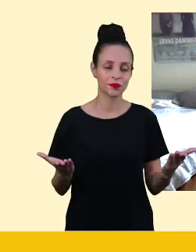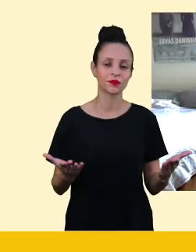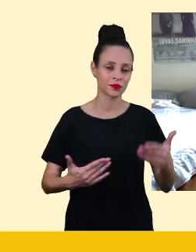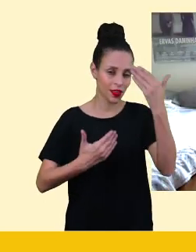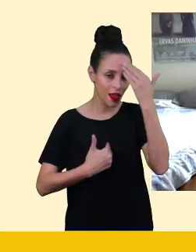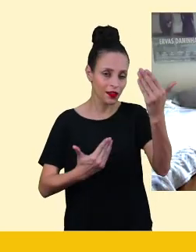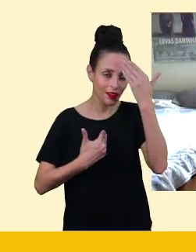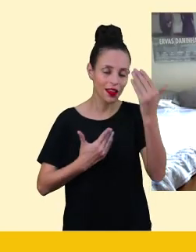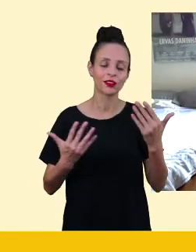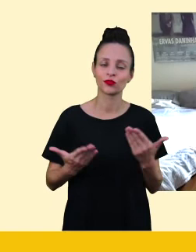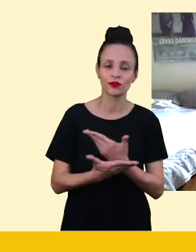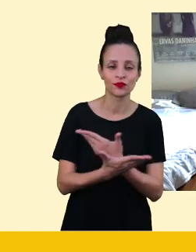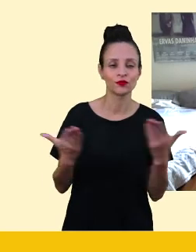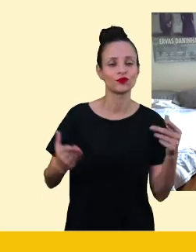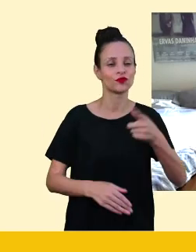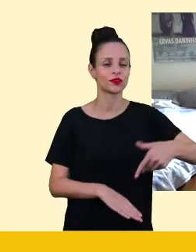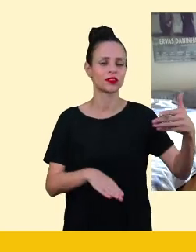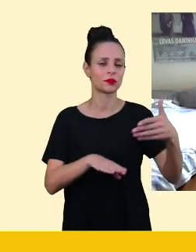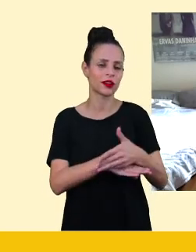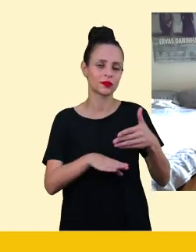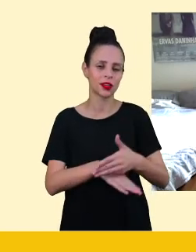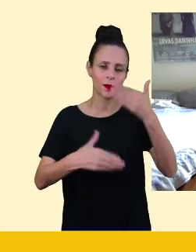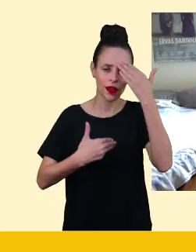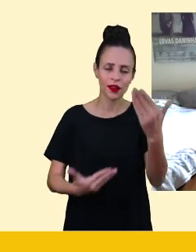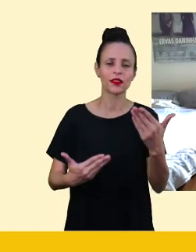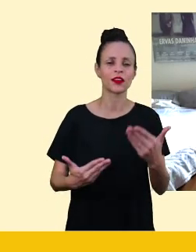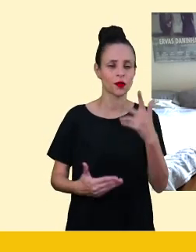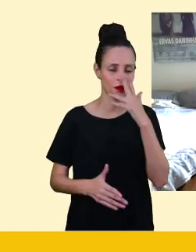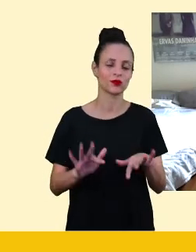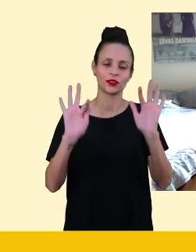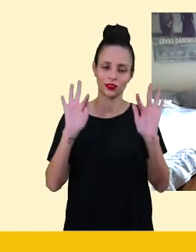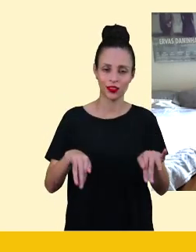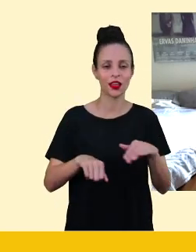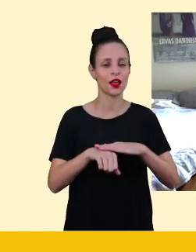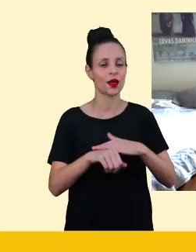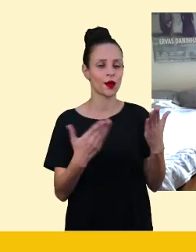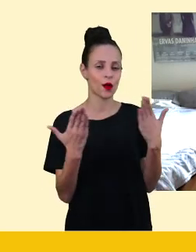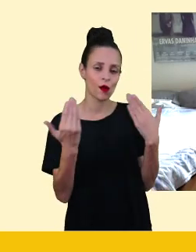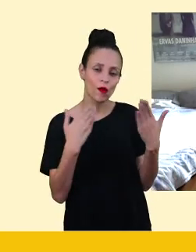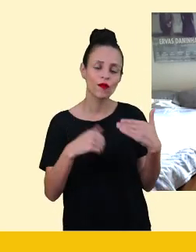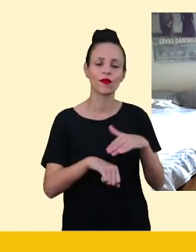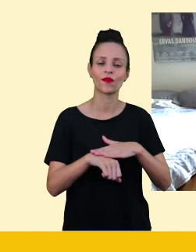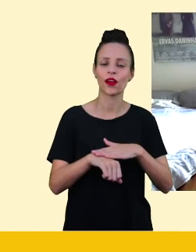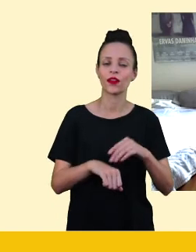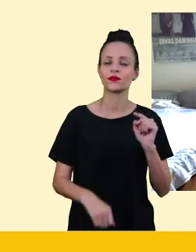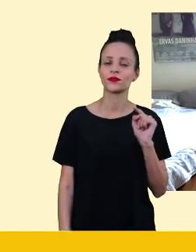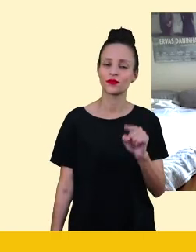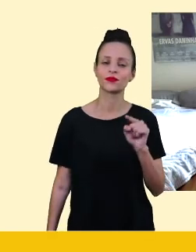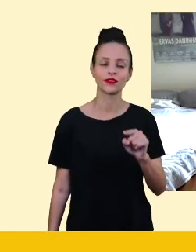Gente, então agradeço muito pela participação de vocês e acho que a gente encerra essa conversa